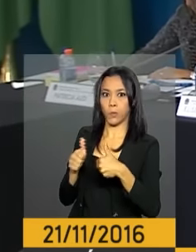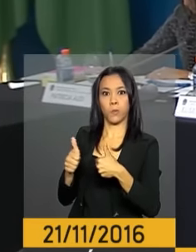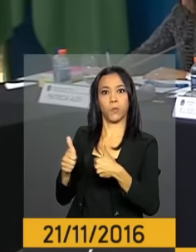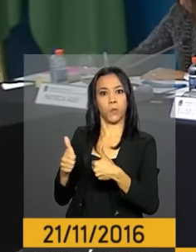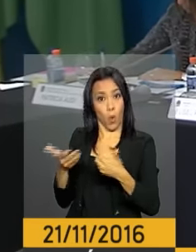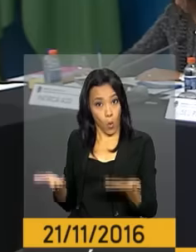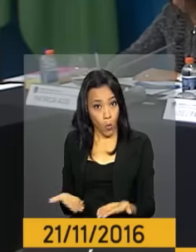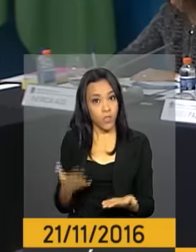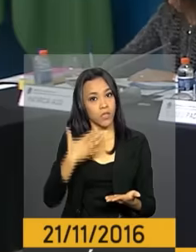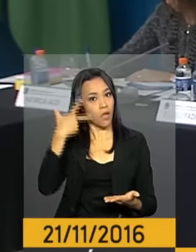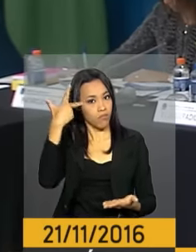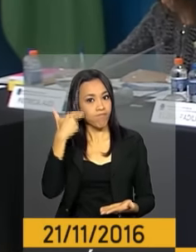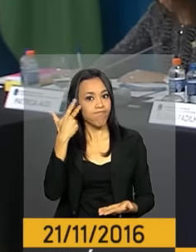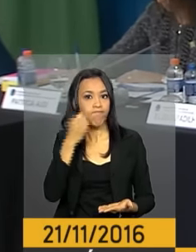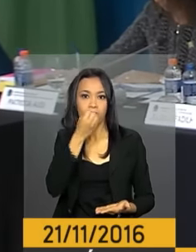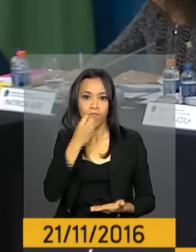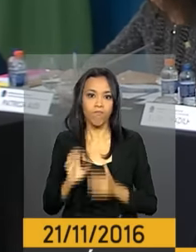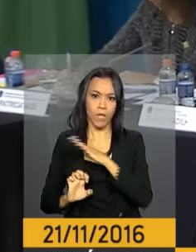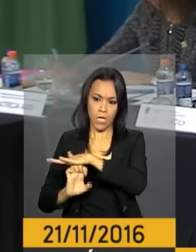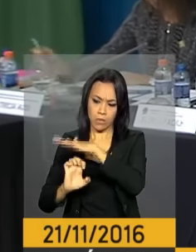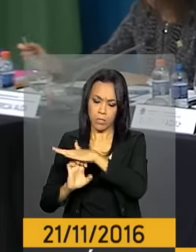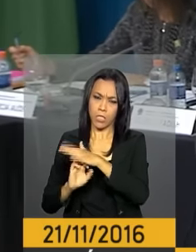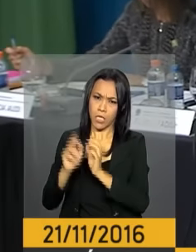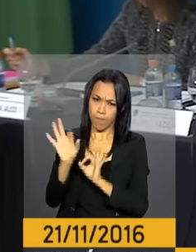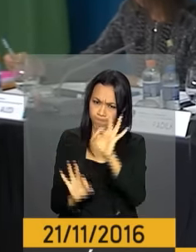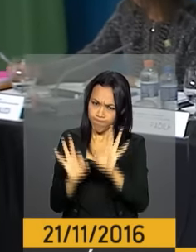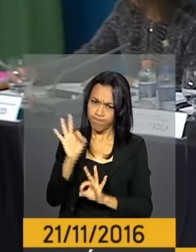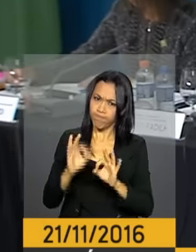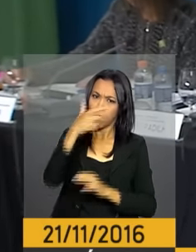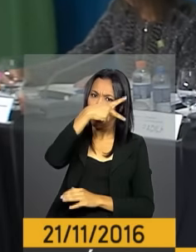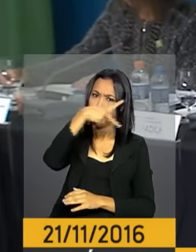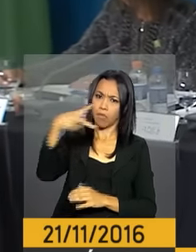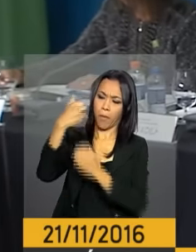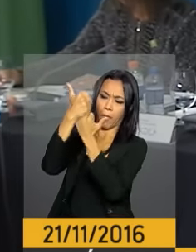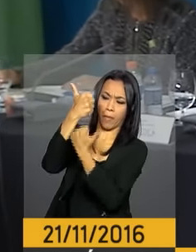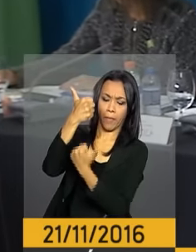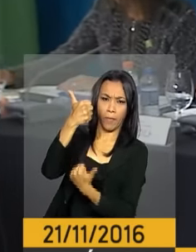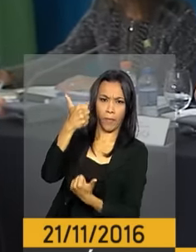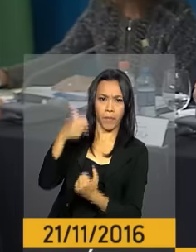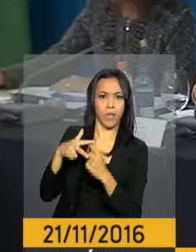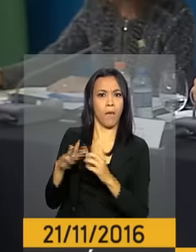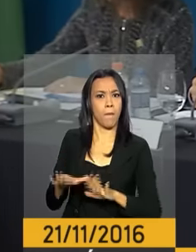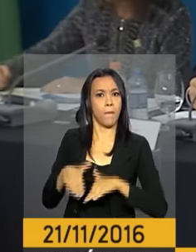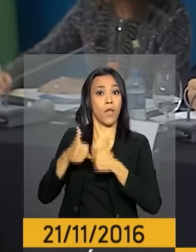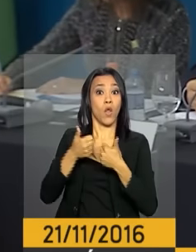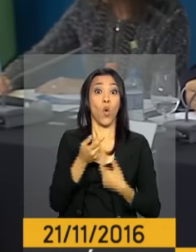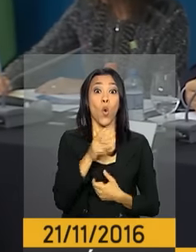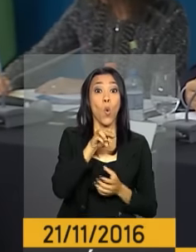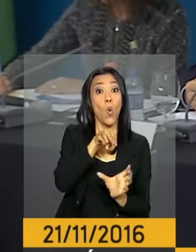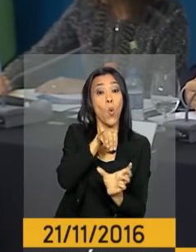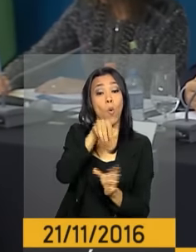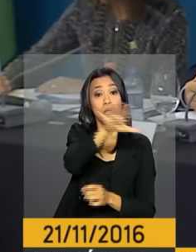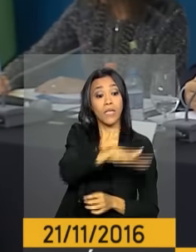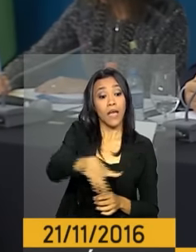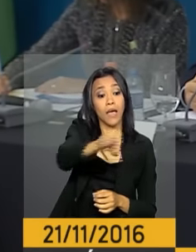ajustada. Tanto ajustada é que o seu valor de mercado aumentou nesses